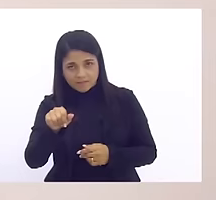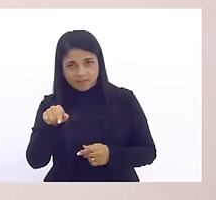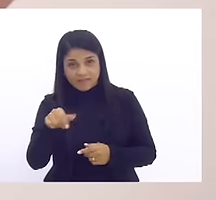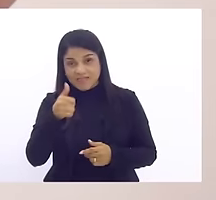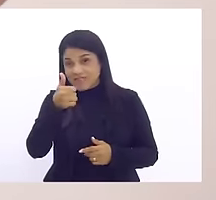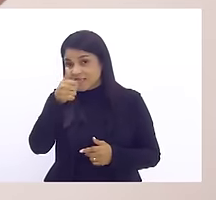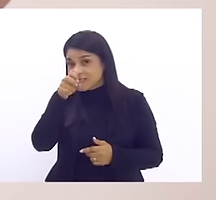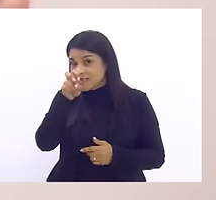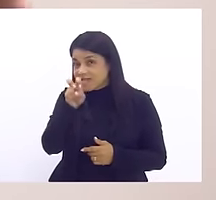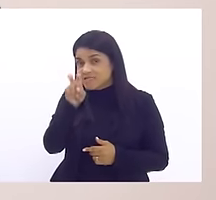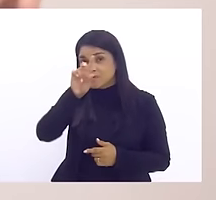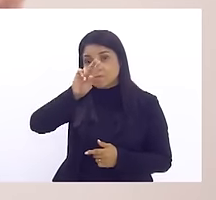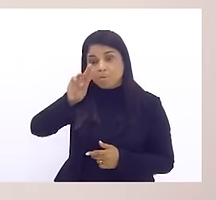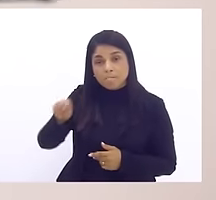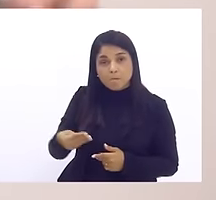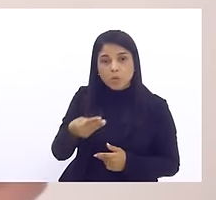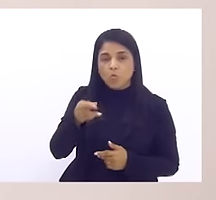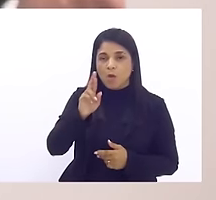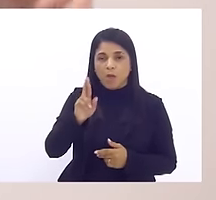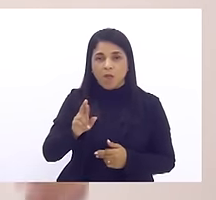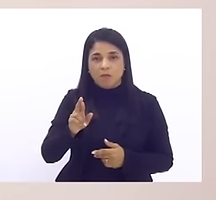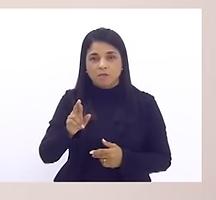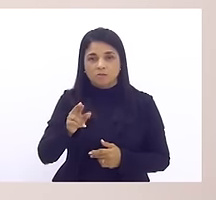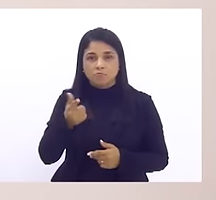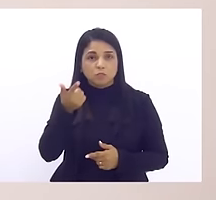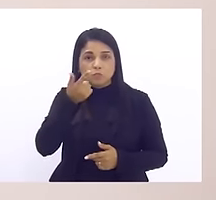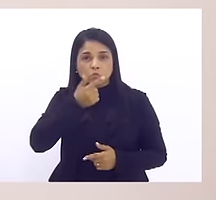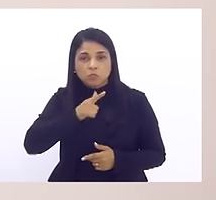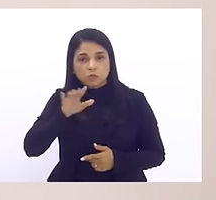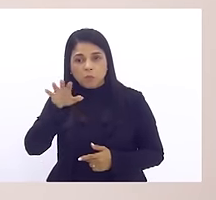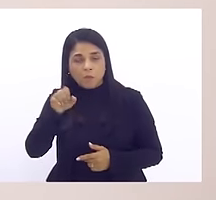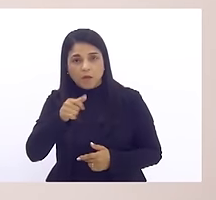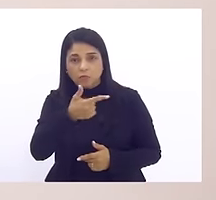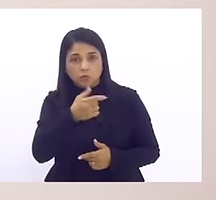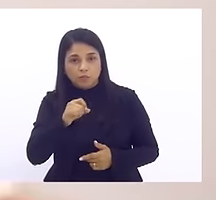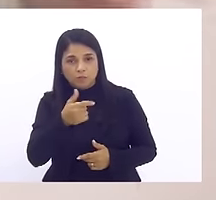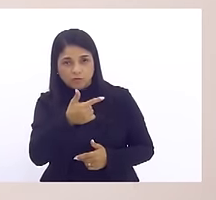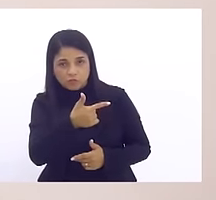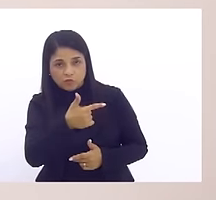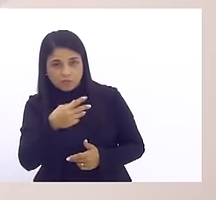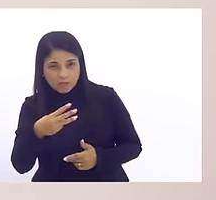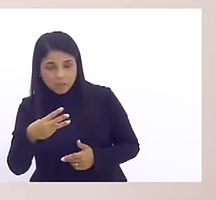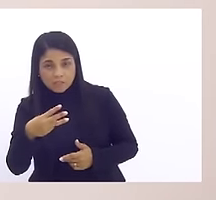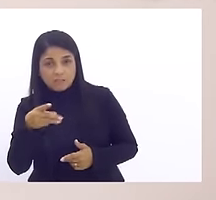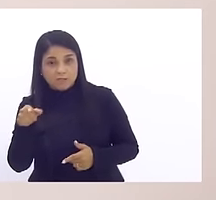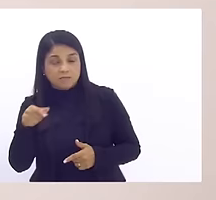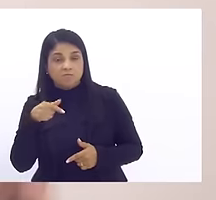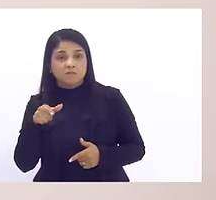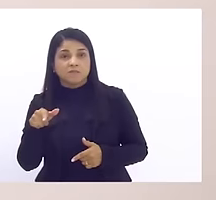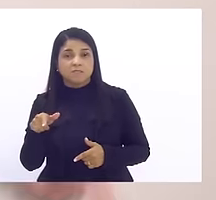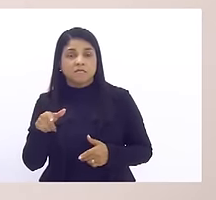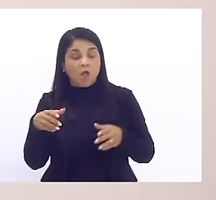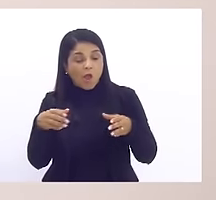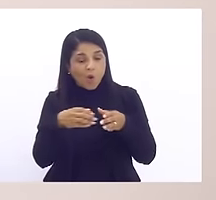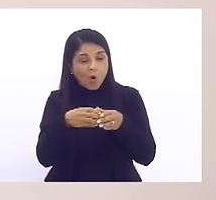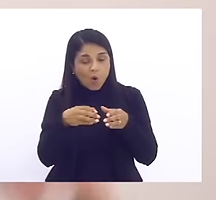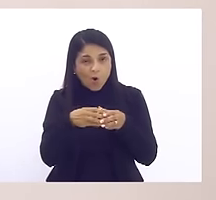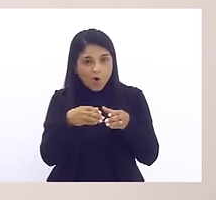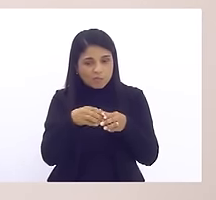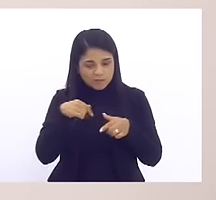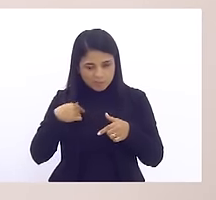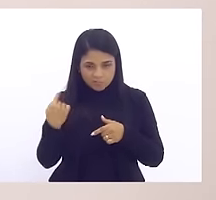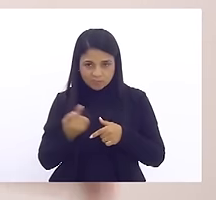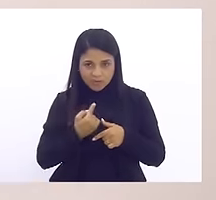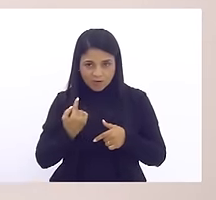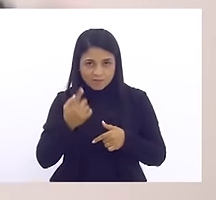15 mil reais Só que ele ainda não tinha conseguido pegar o 2023 e você acredita se não fosse a intervenção dessa comissão desses